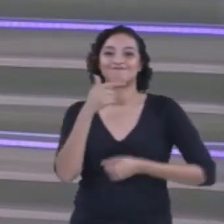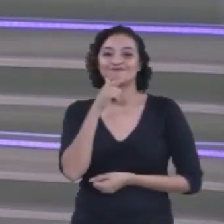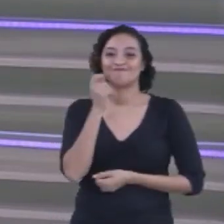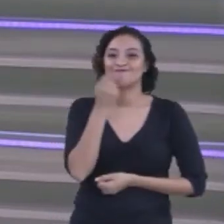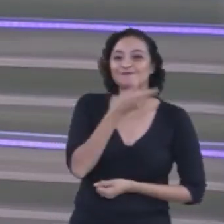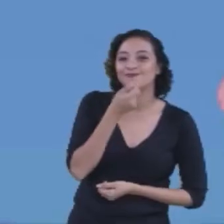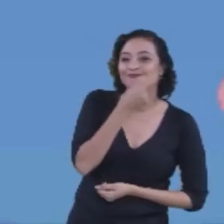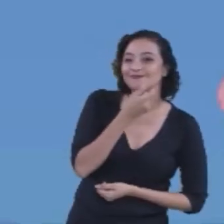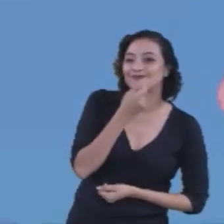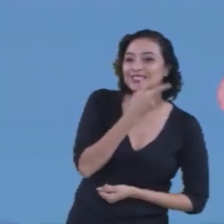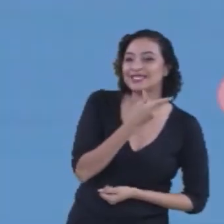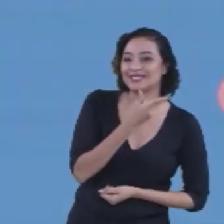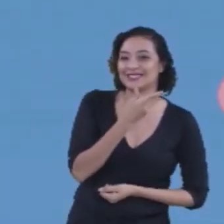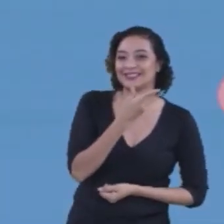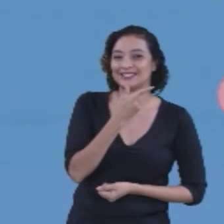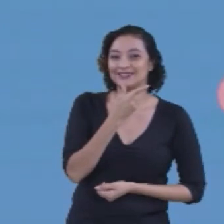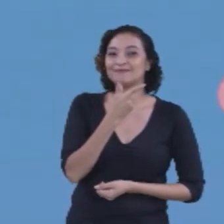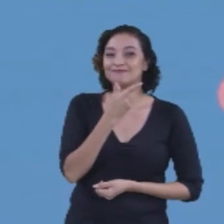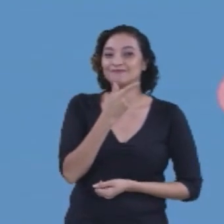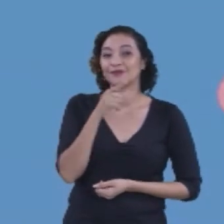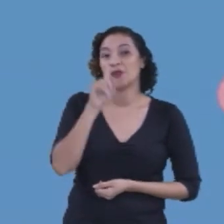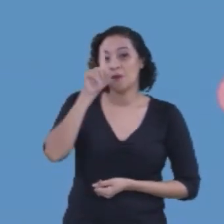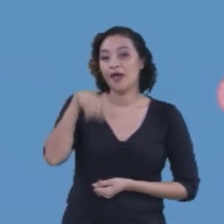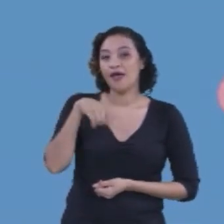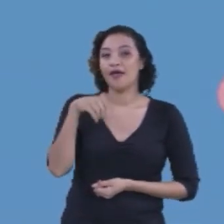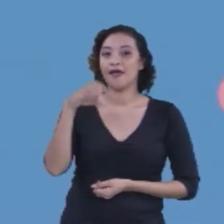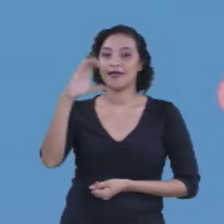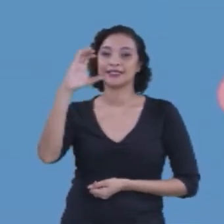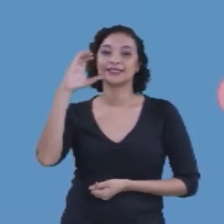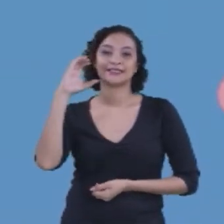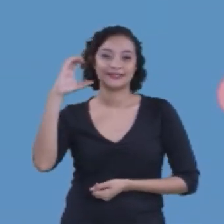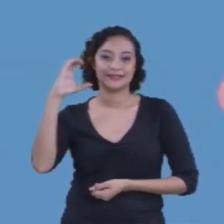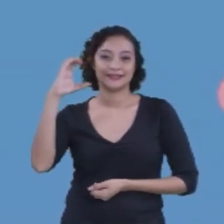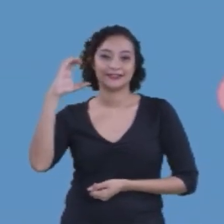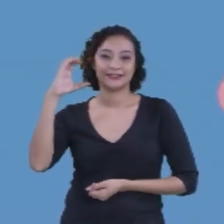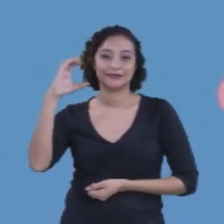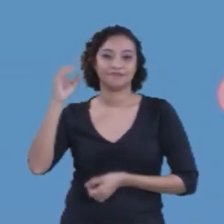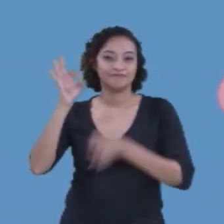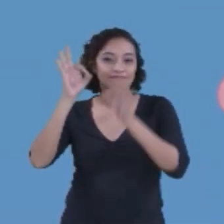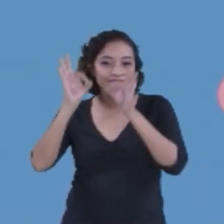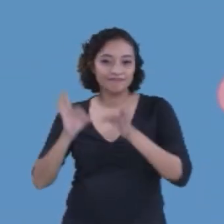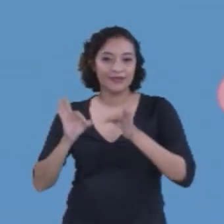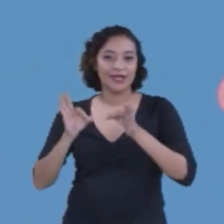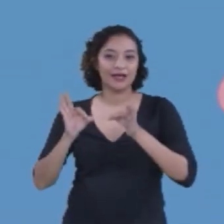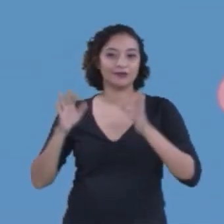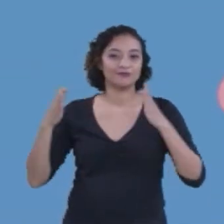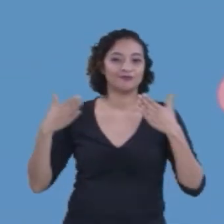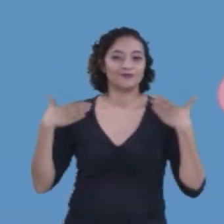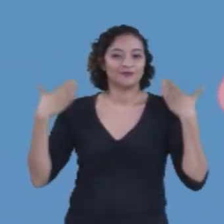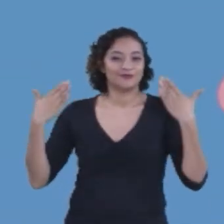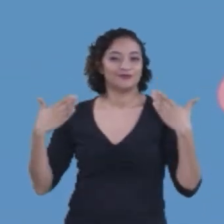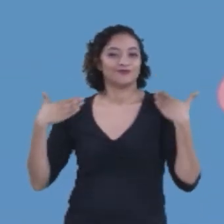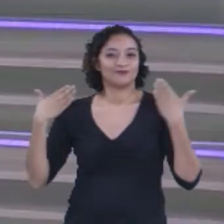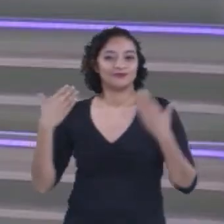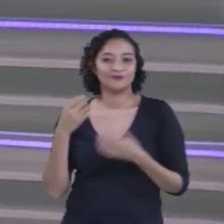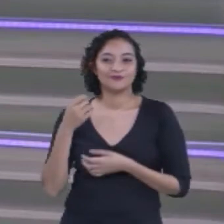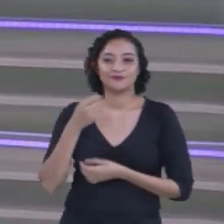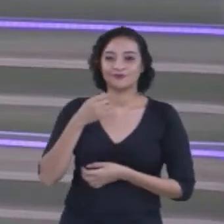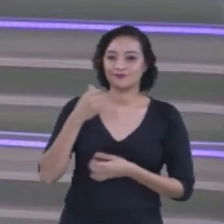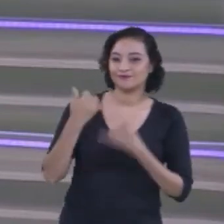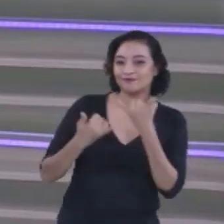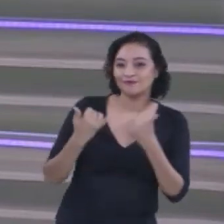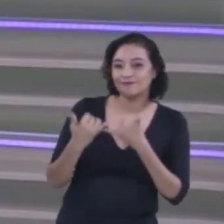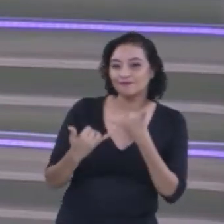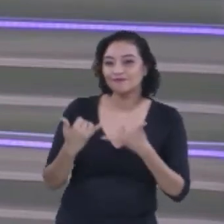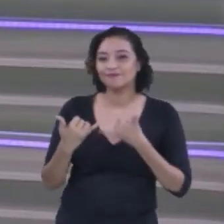Para divertir. Então, a alternativa correta aqui só pode ser a letra C, certo? Então, este é um